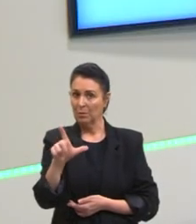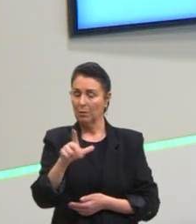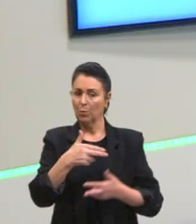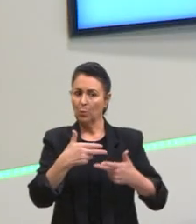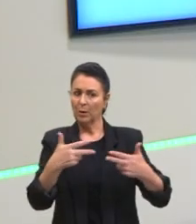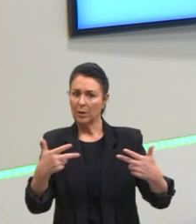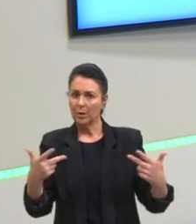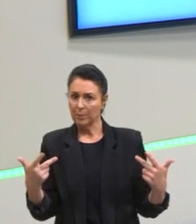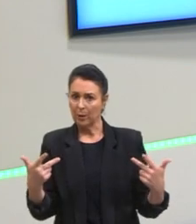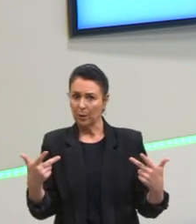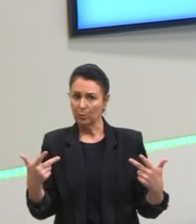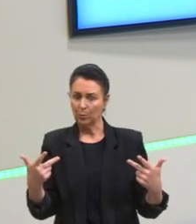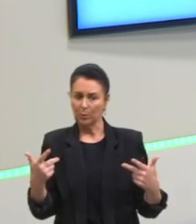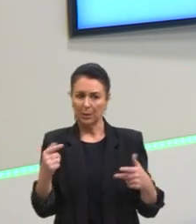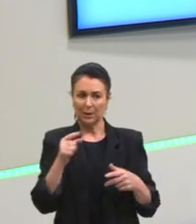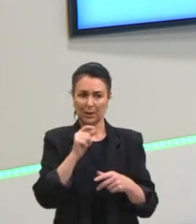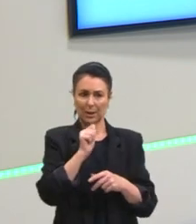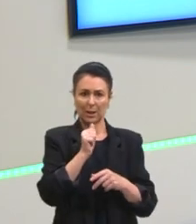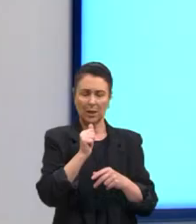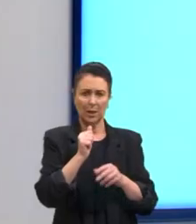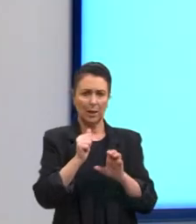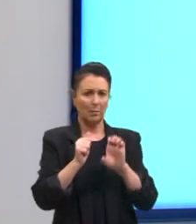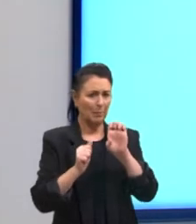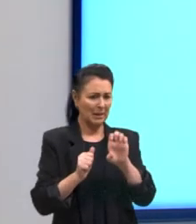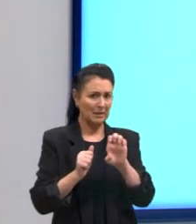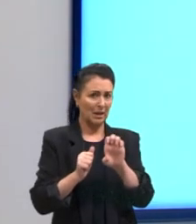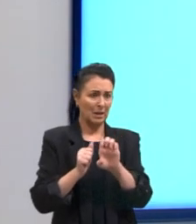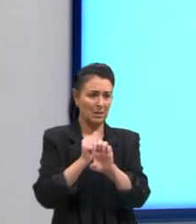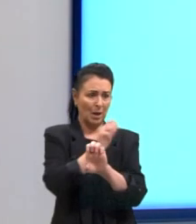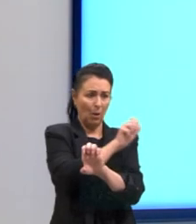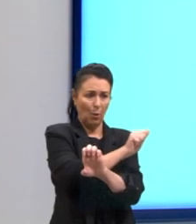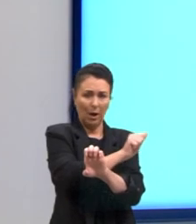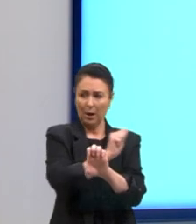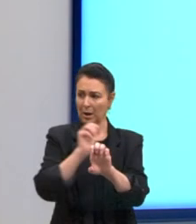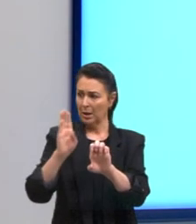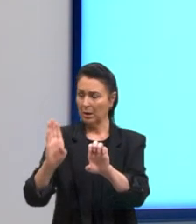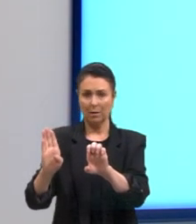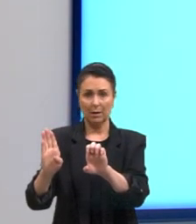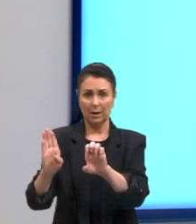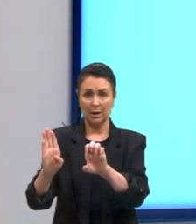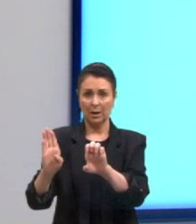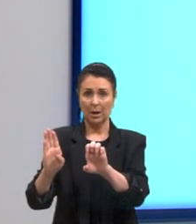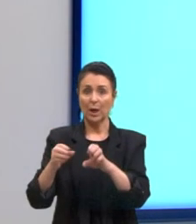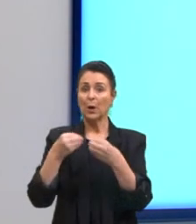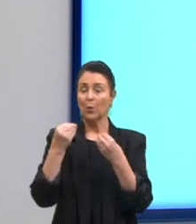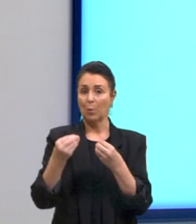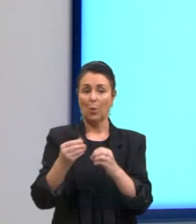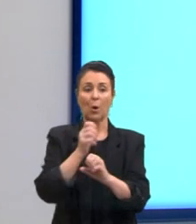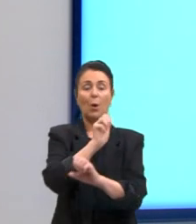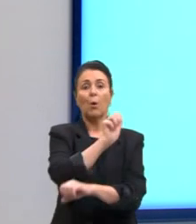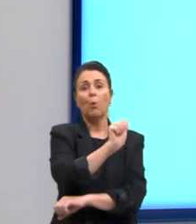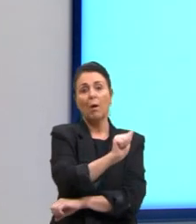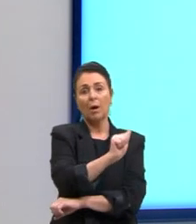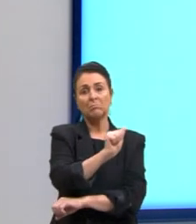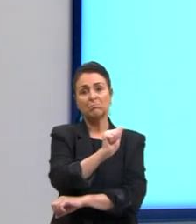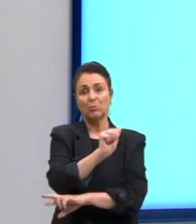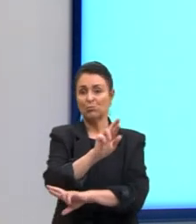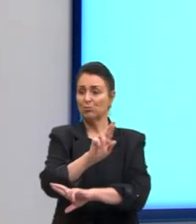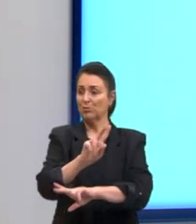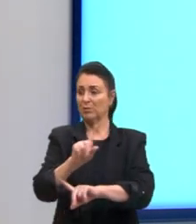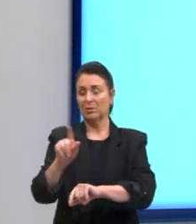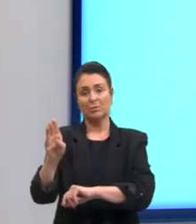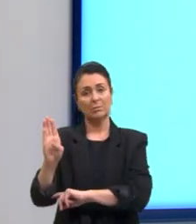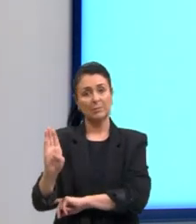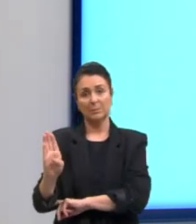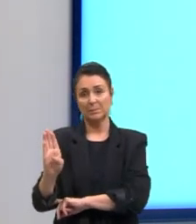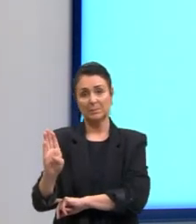pertence a um dos dois conjuntos e não pertence ao outro, lê-se A diferente de B.